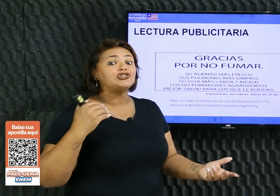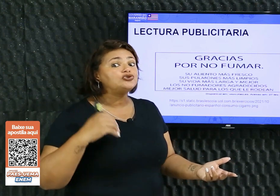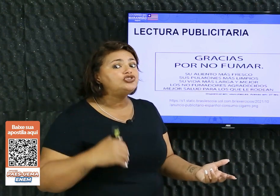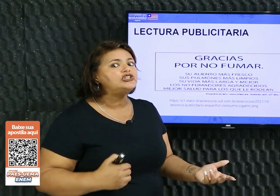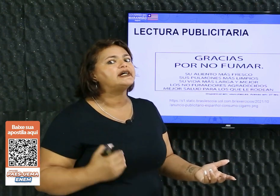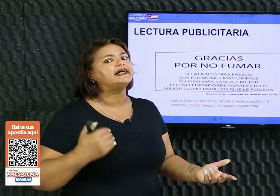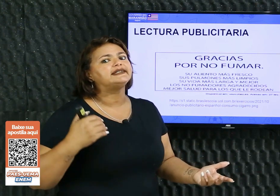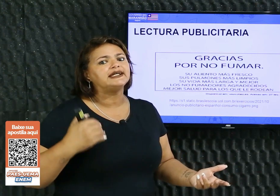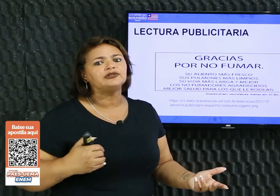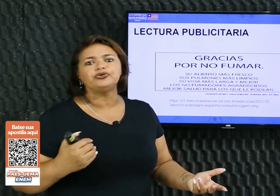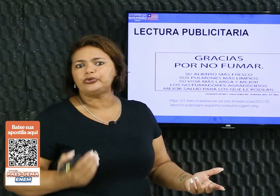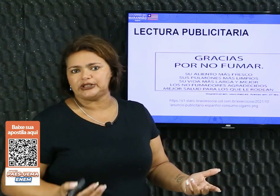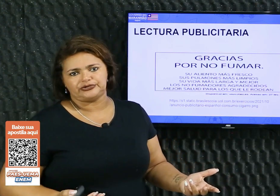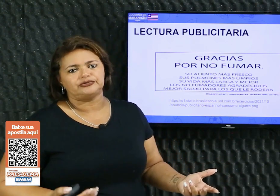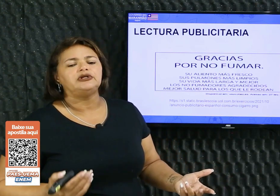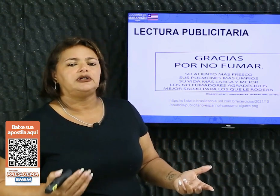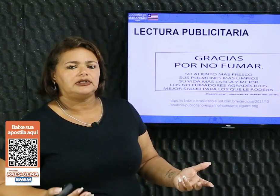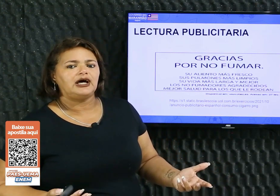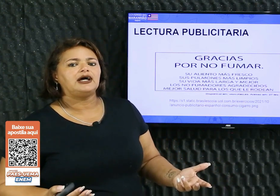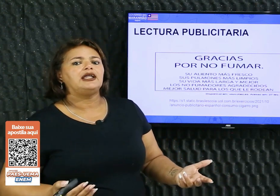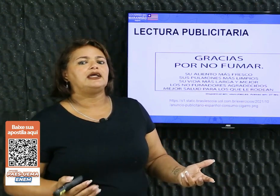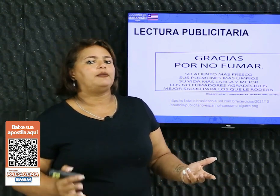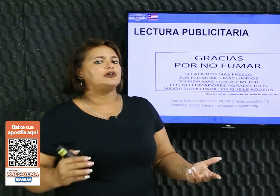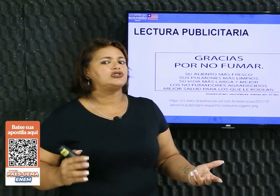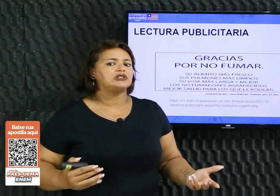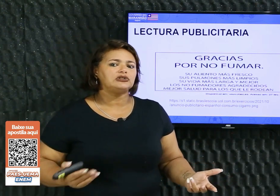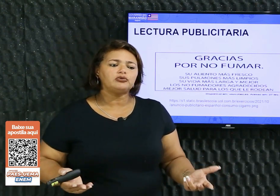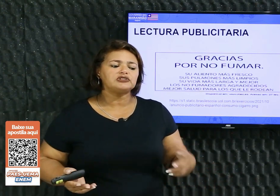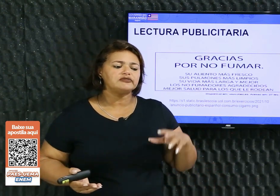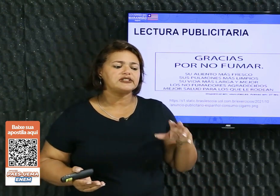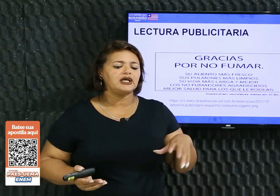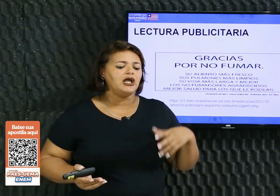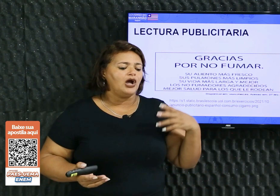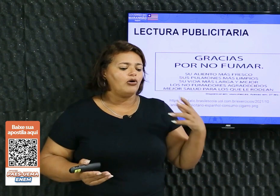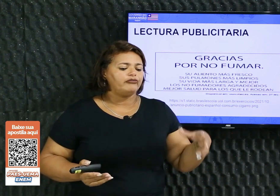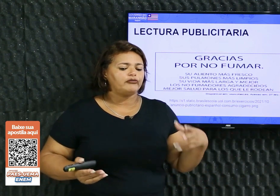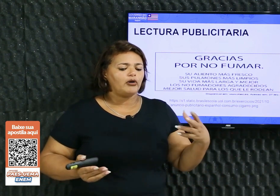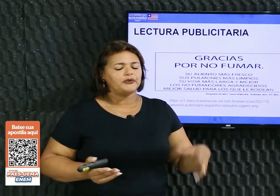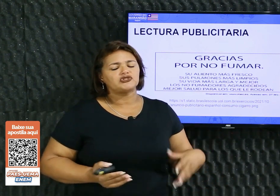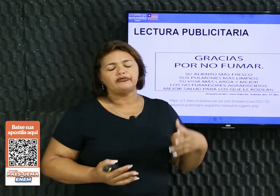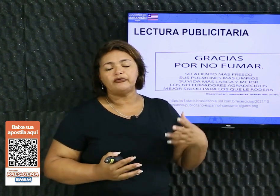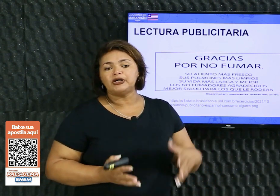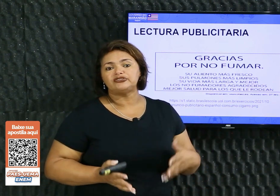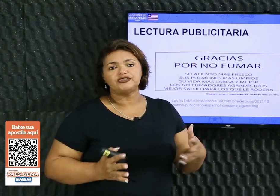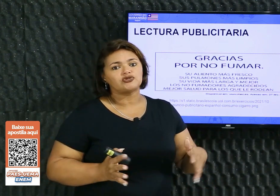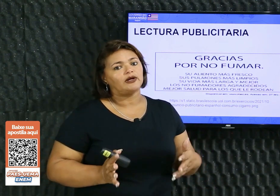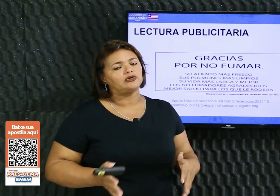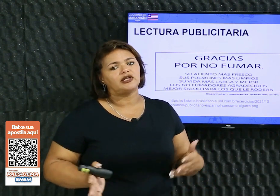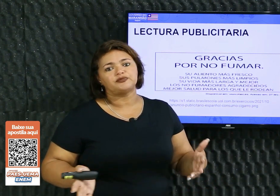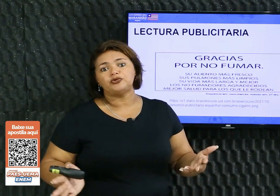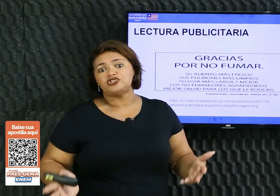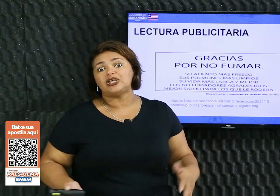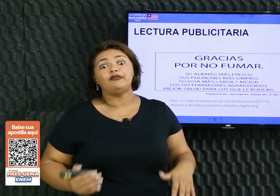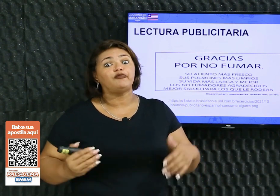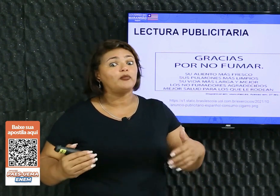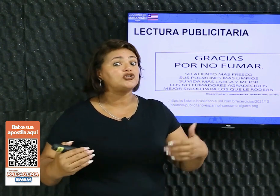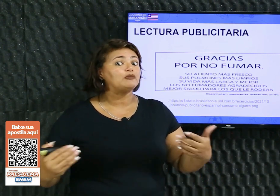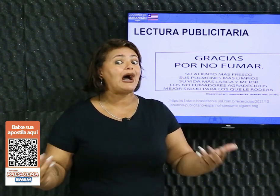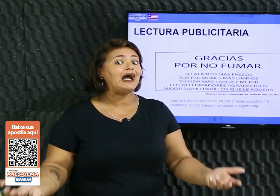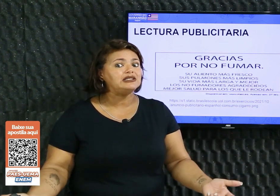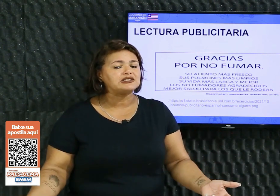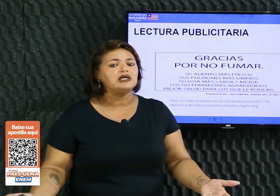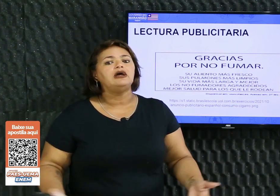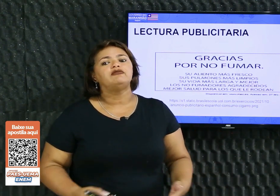indiretamente prejudica tanto quanto. Tá, galera? Prejudica tanto quanto. Se você convive com uma pessoa fumante 24 horas por dia que